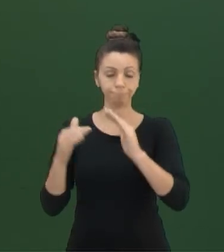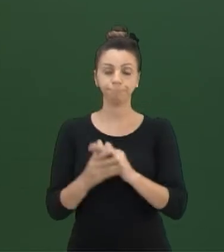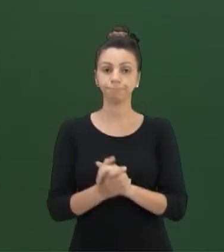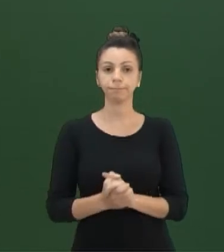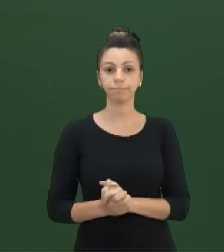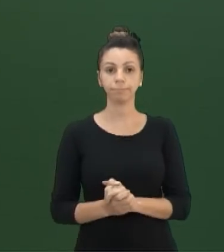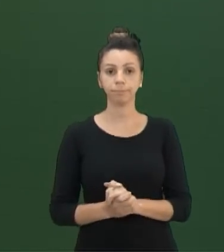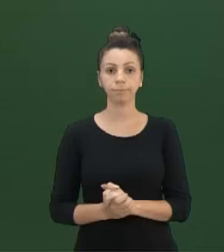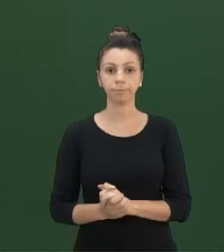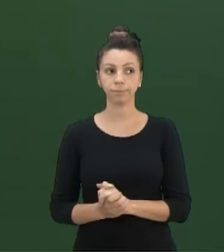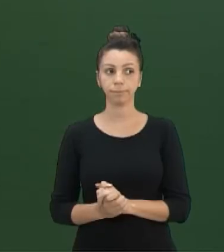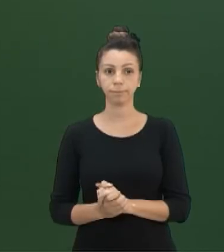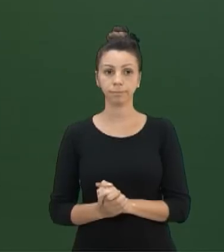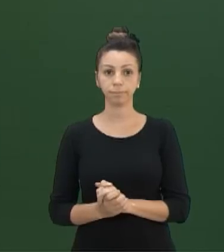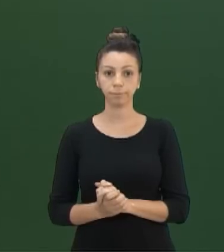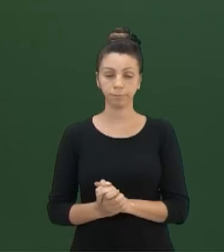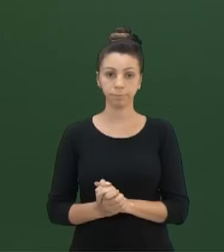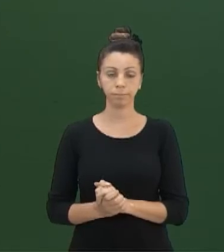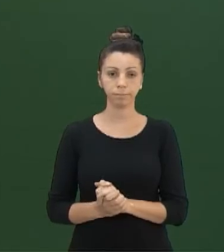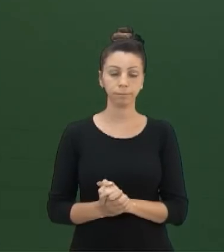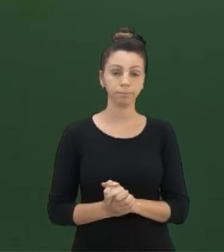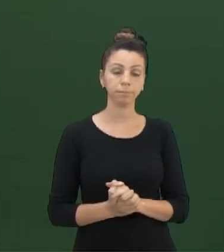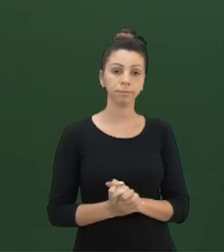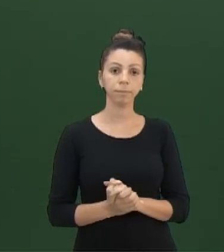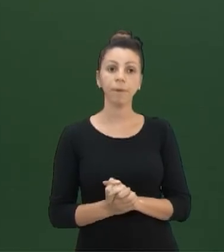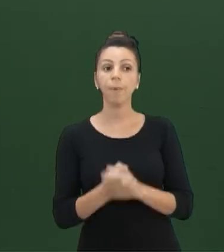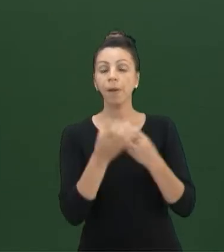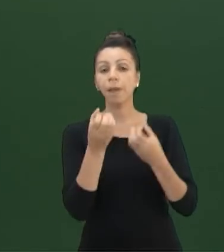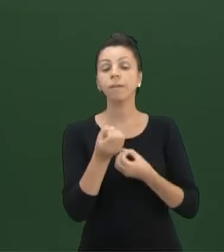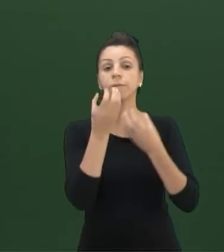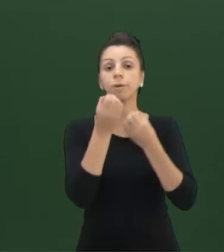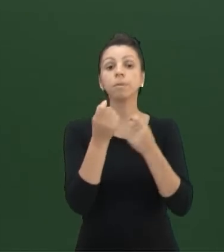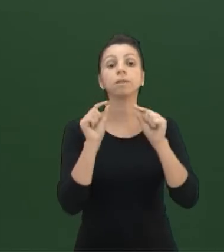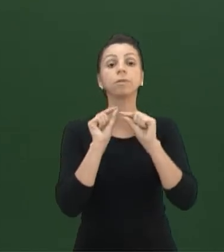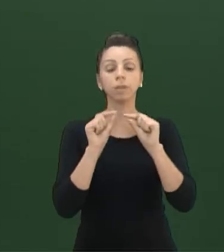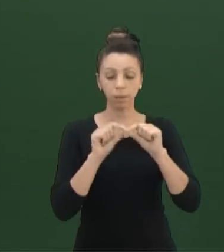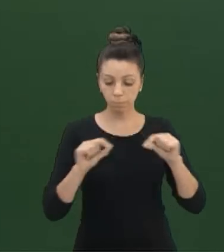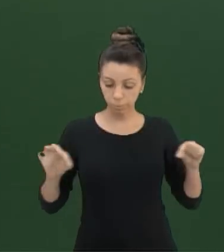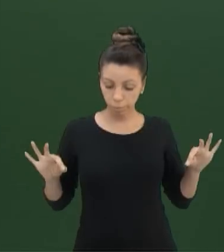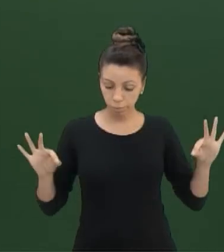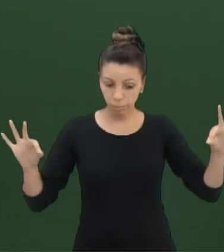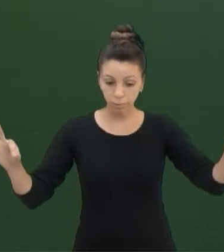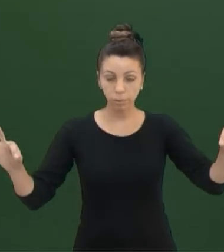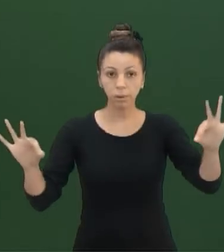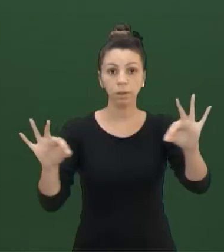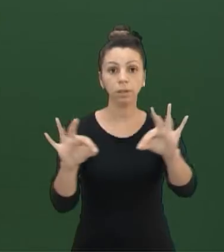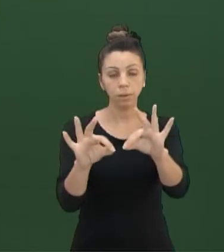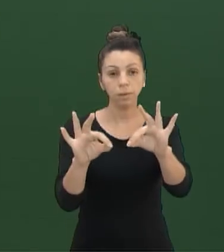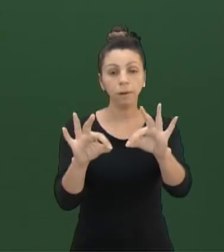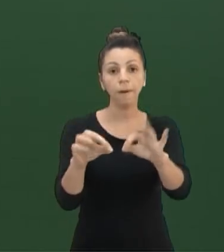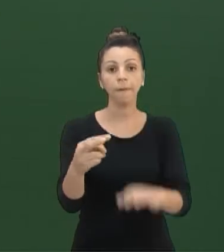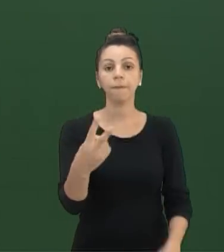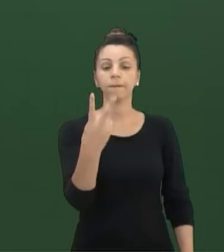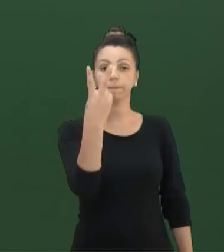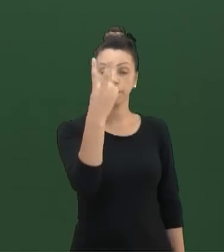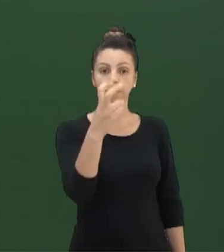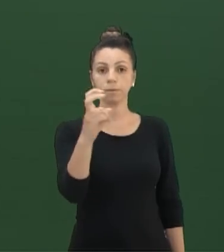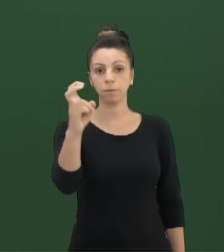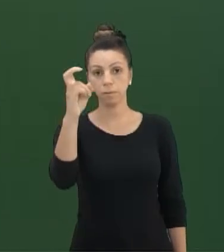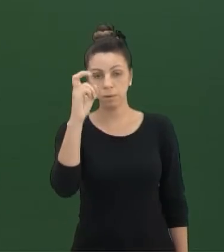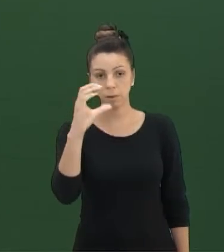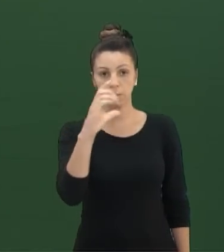gente tem aqui no problema um terreno de 25 lotes coloniais. Então, a gente vai ter